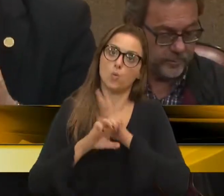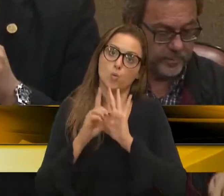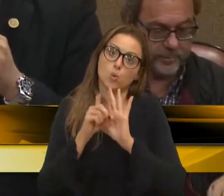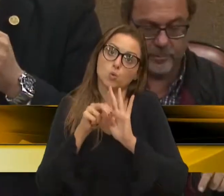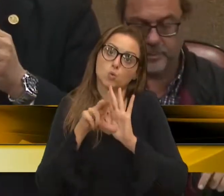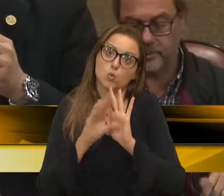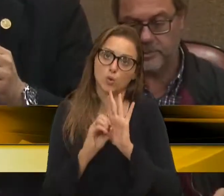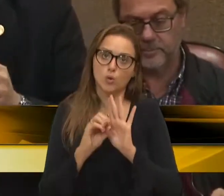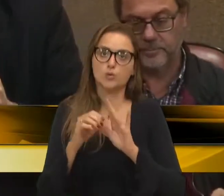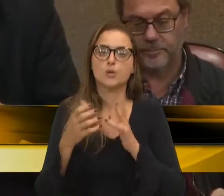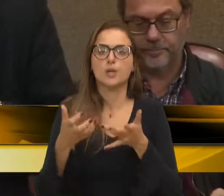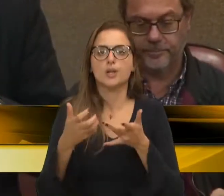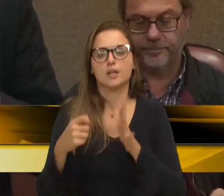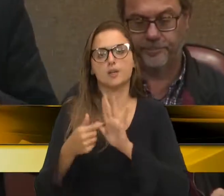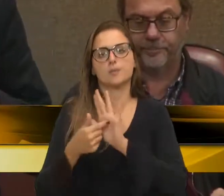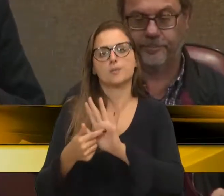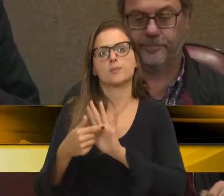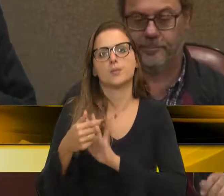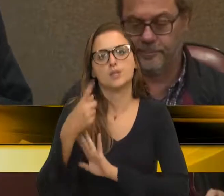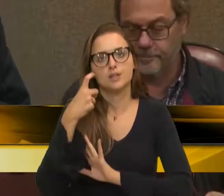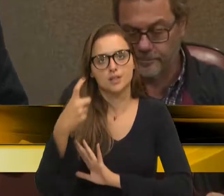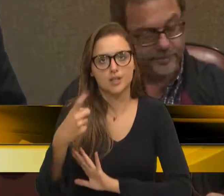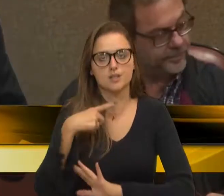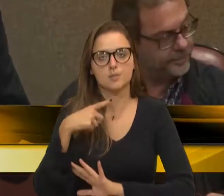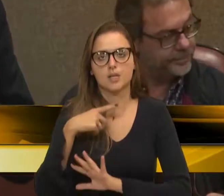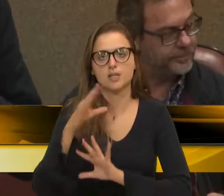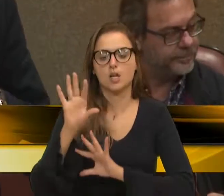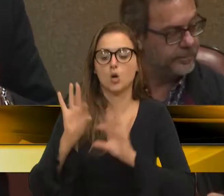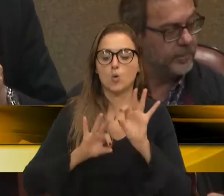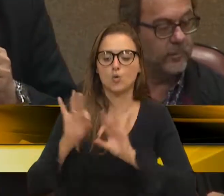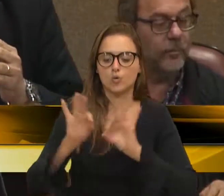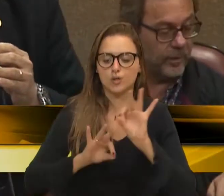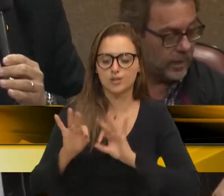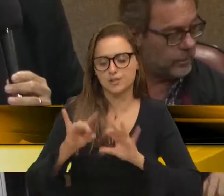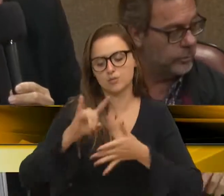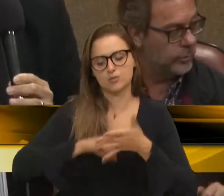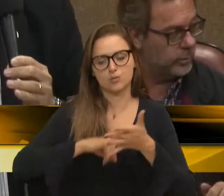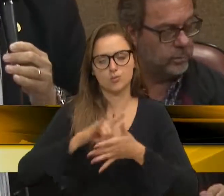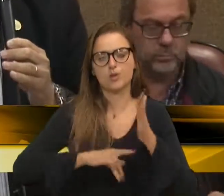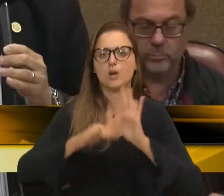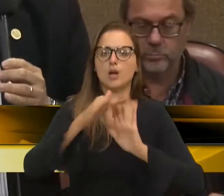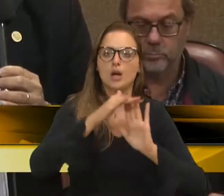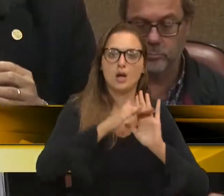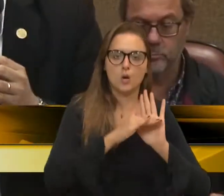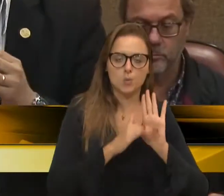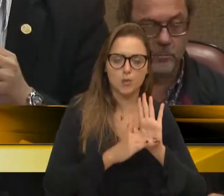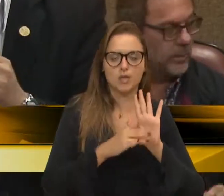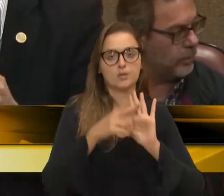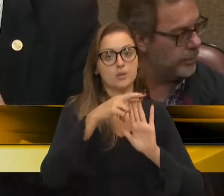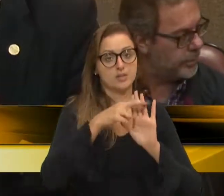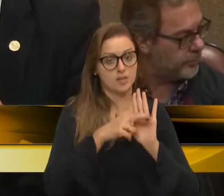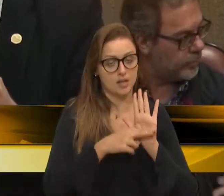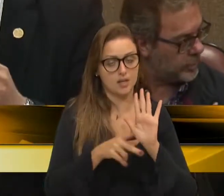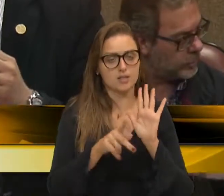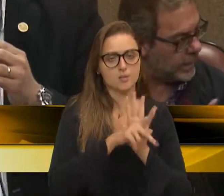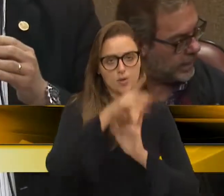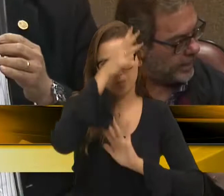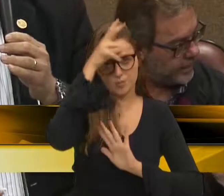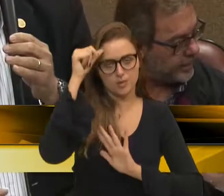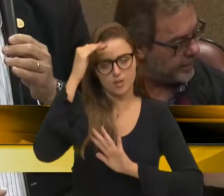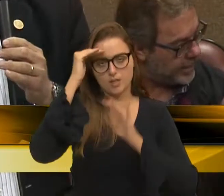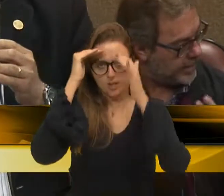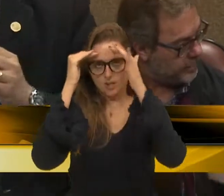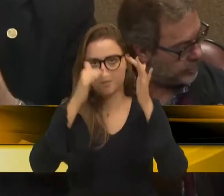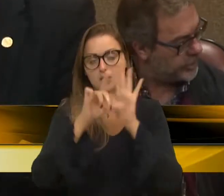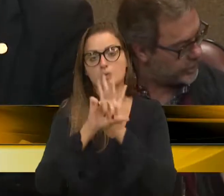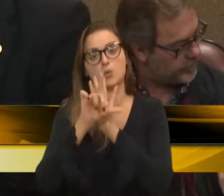quer se regularizar de acordo com os diplomas vigentes, ou seja, o plano diretor, o Código de Obras e a própria legislação do Código